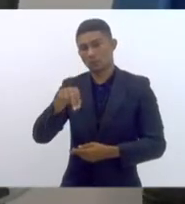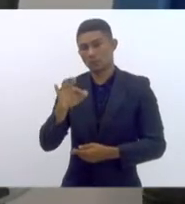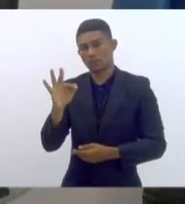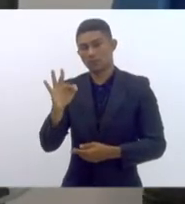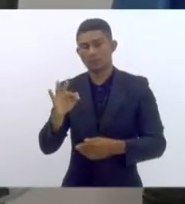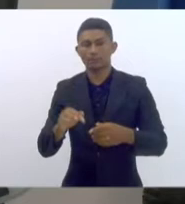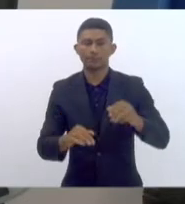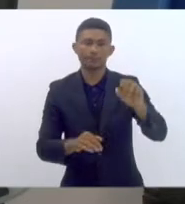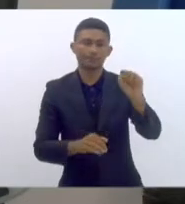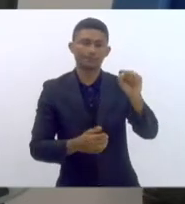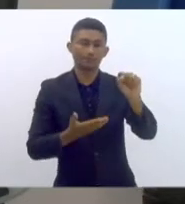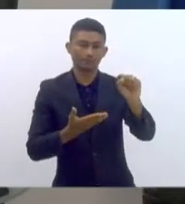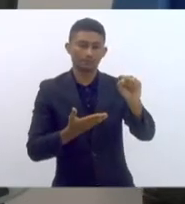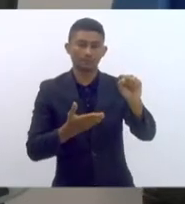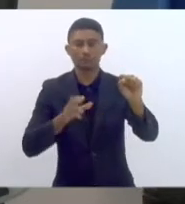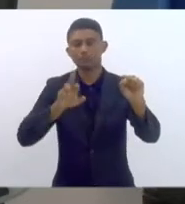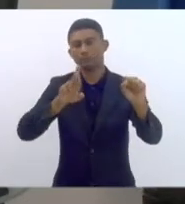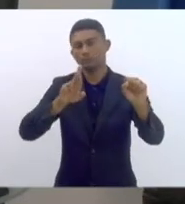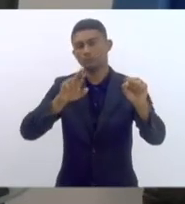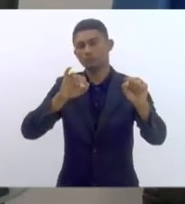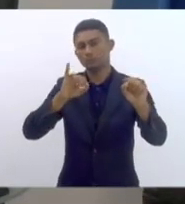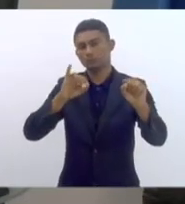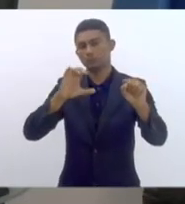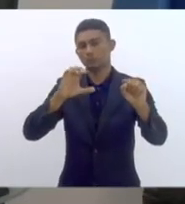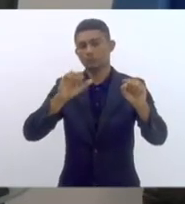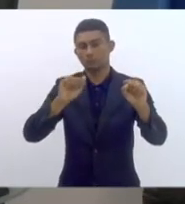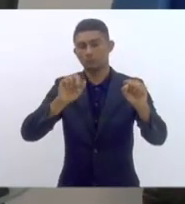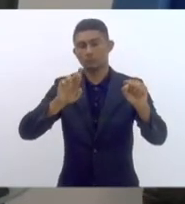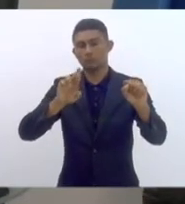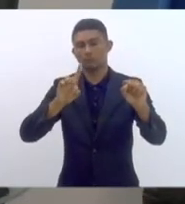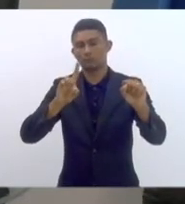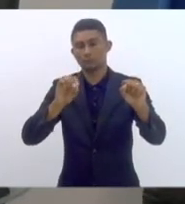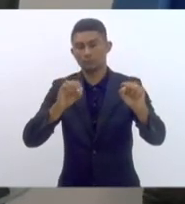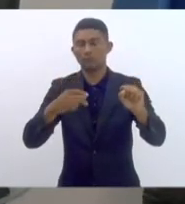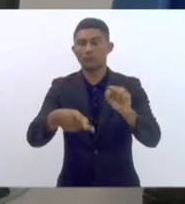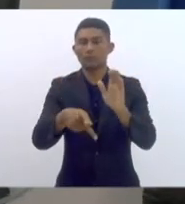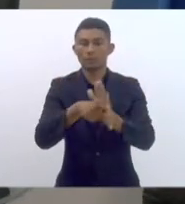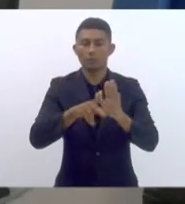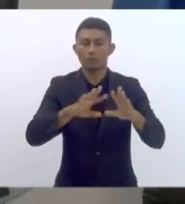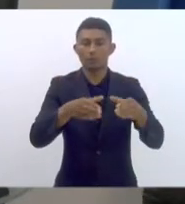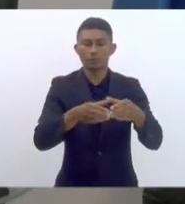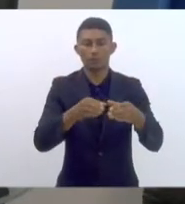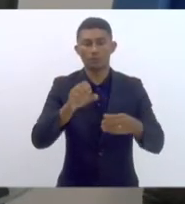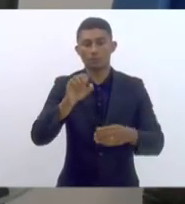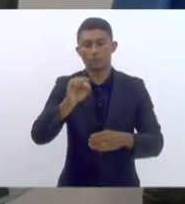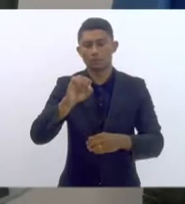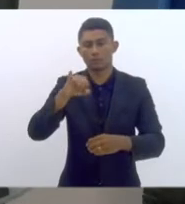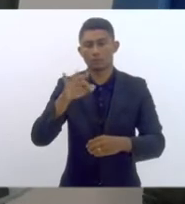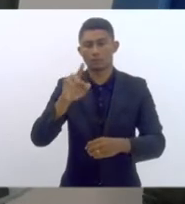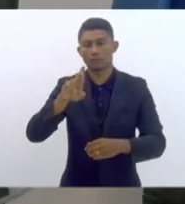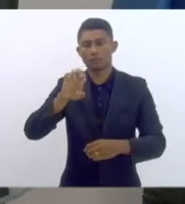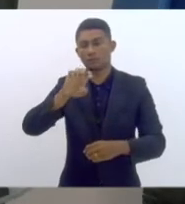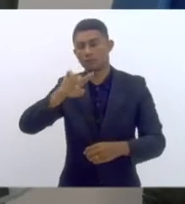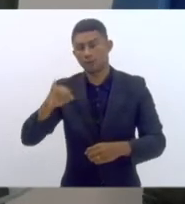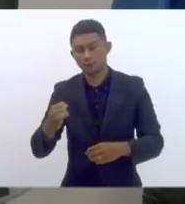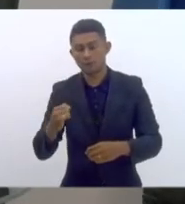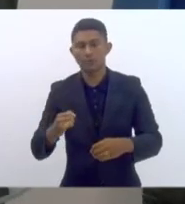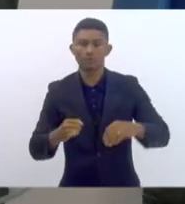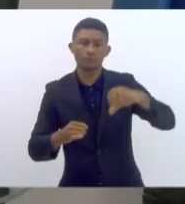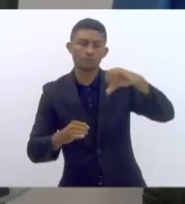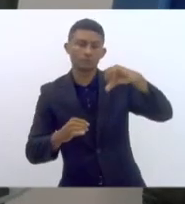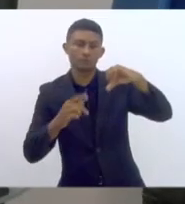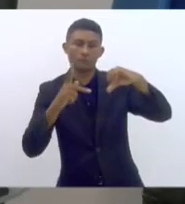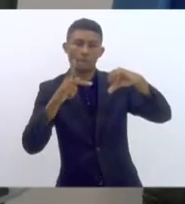do Ricardo Brandi, da nossa Sinfrerja, do Pedro Bastos Carneiro da